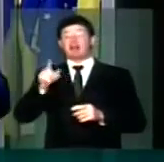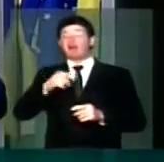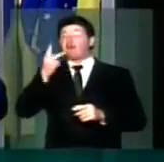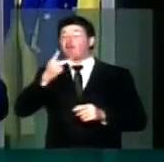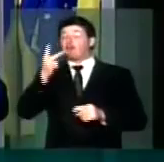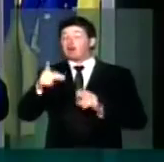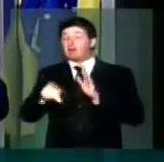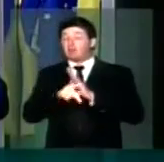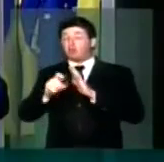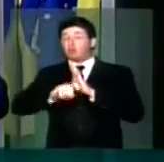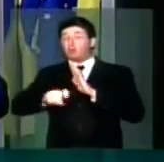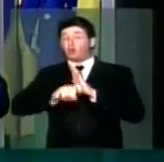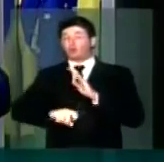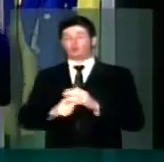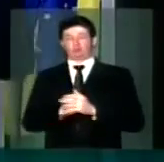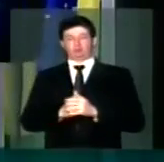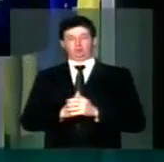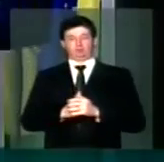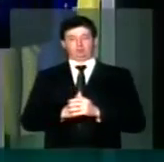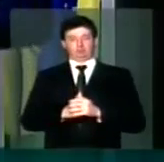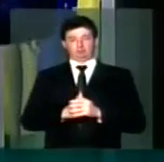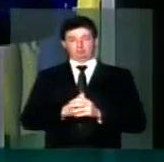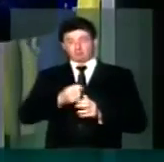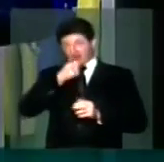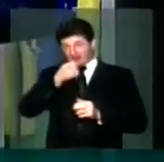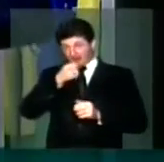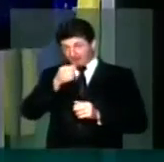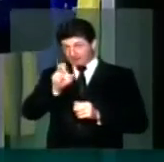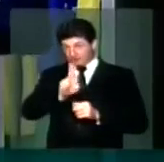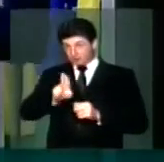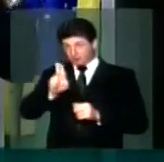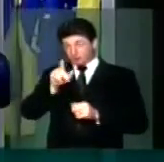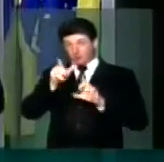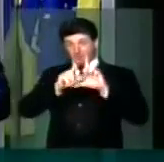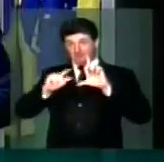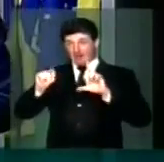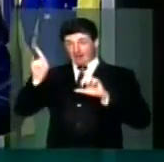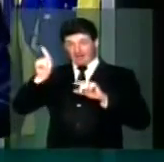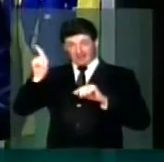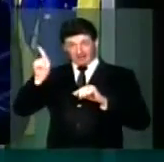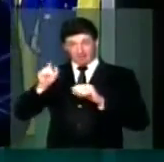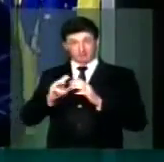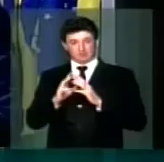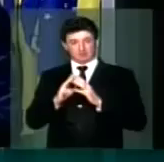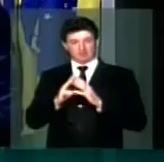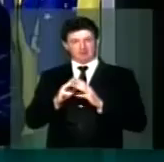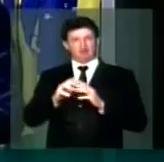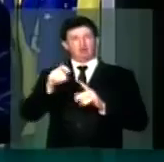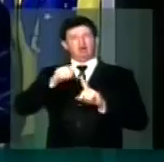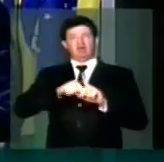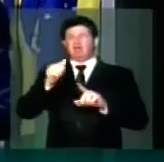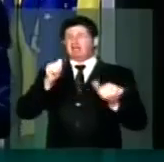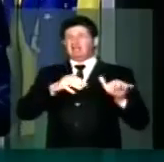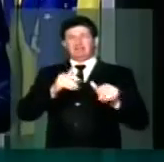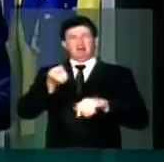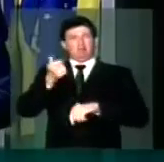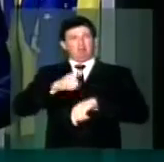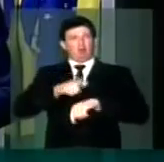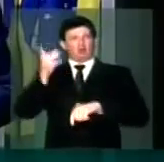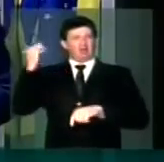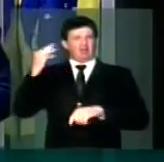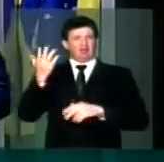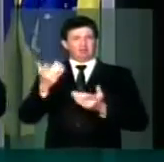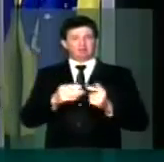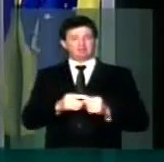declarações sobre impostos. Em entrevista utilizando o Palácio da Alvorada, no mês de setembro, pouco tempo